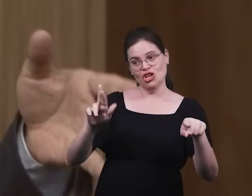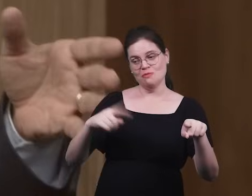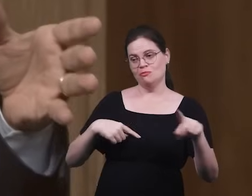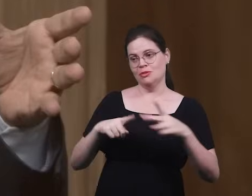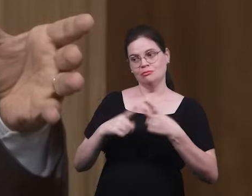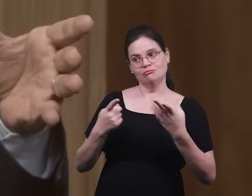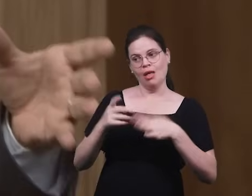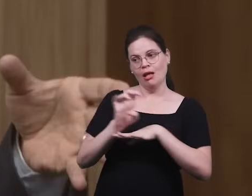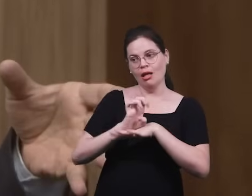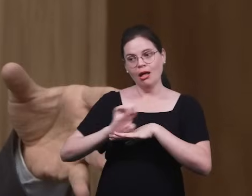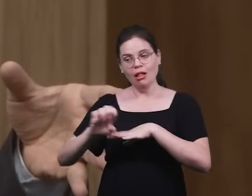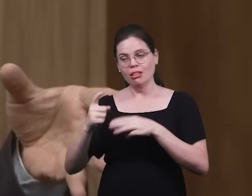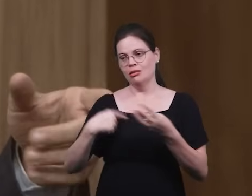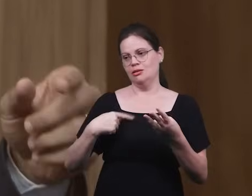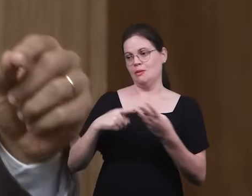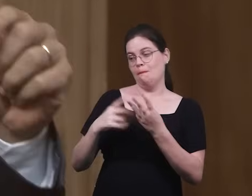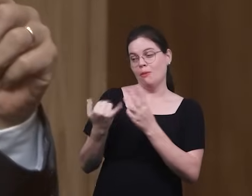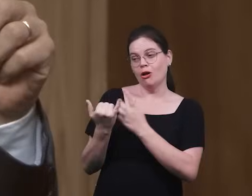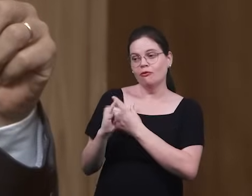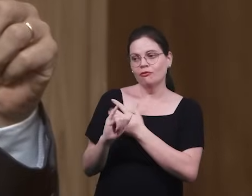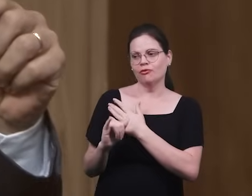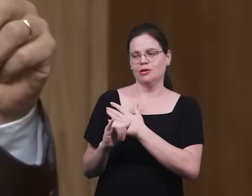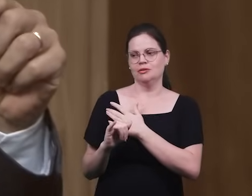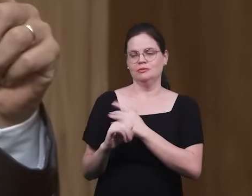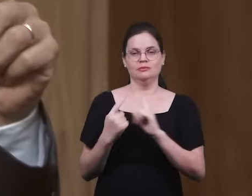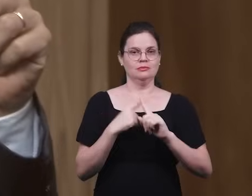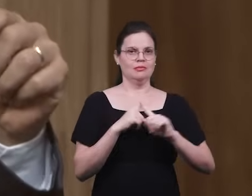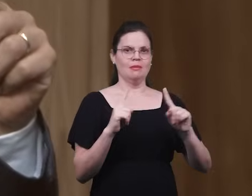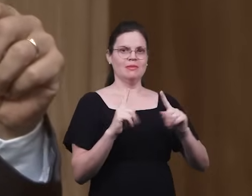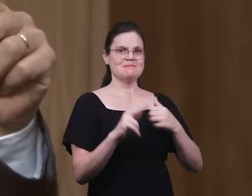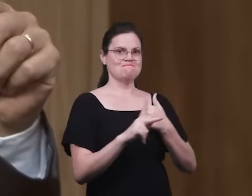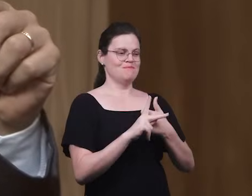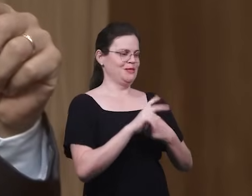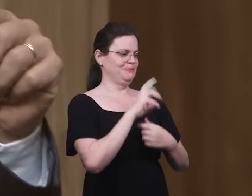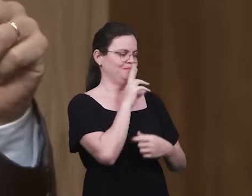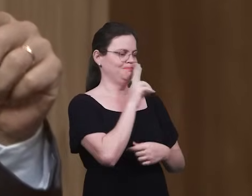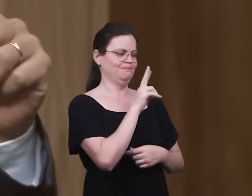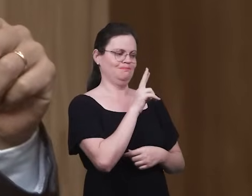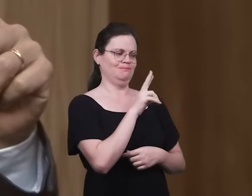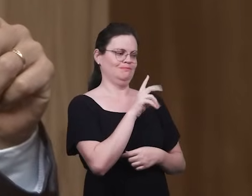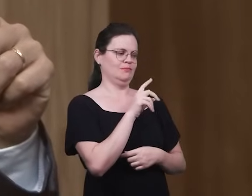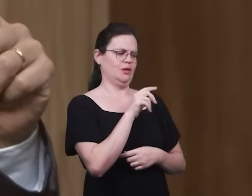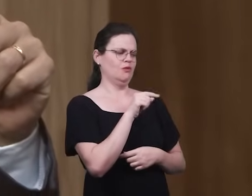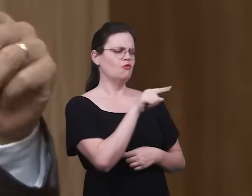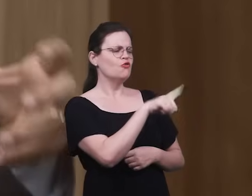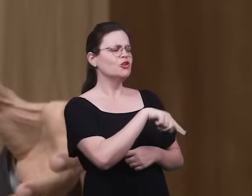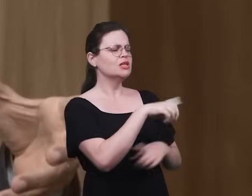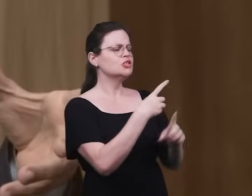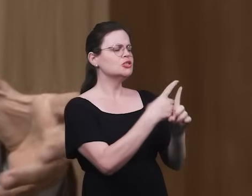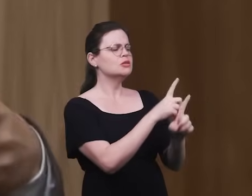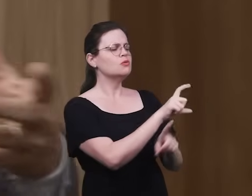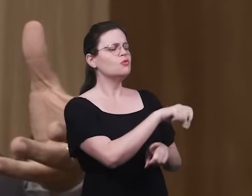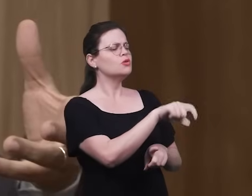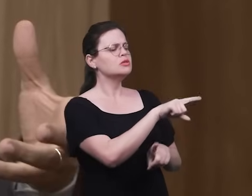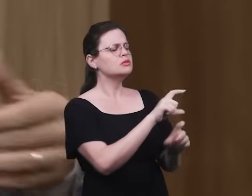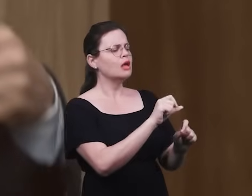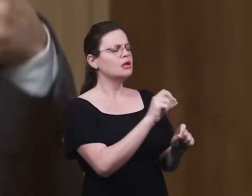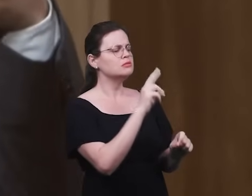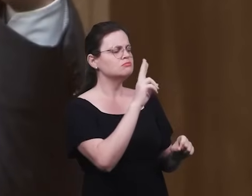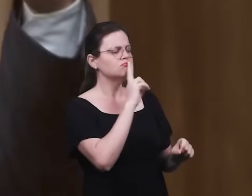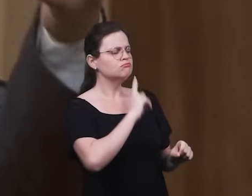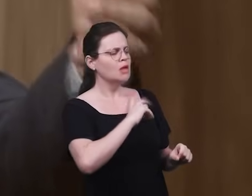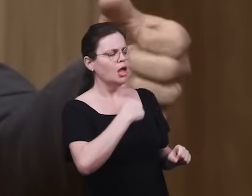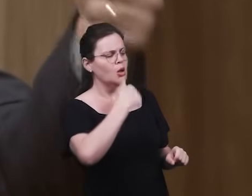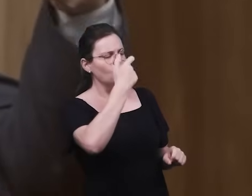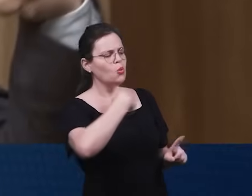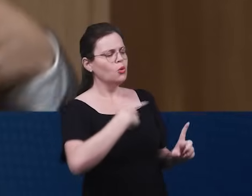o cristo O Filho do Deus Vivo ele recebeu uma revelação de Deus então aquela era a voz do Espírito Santo não era a voz de Pedro Pedro